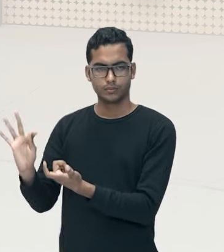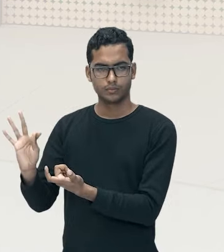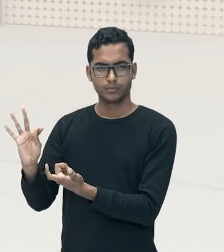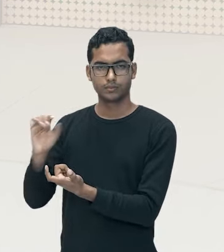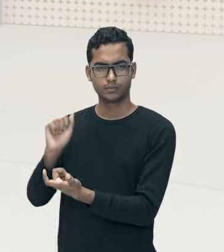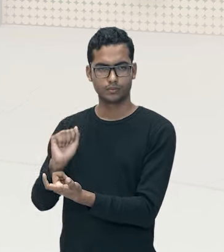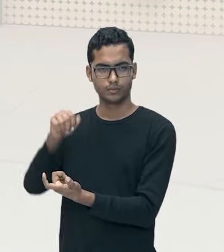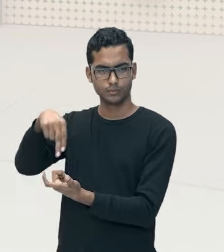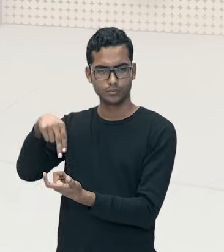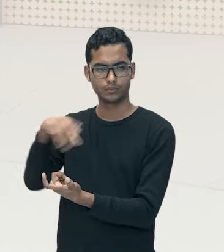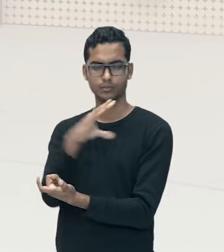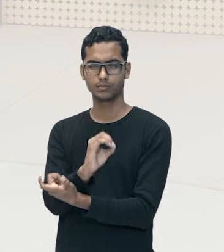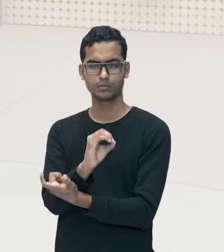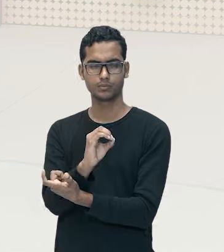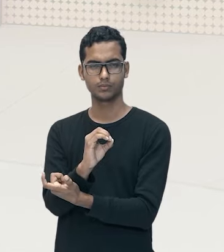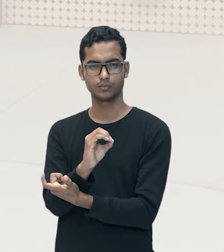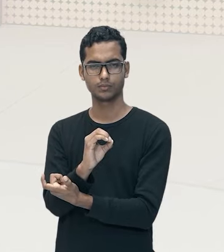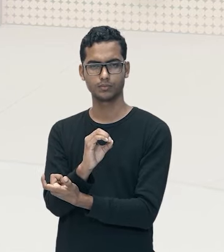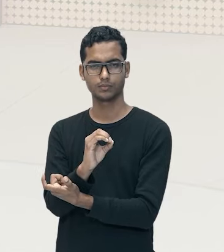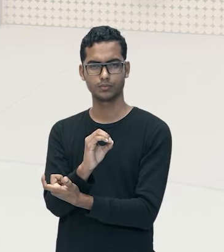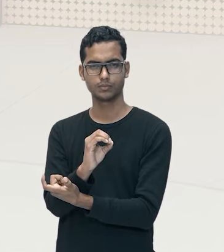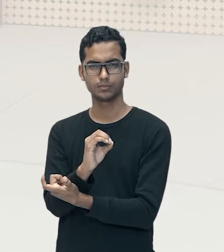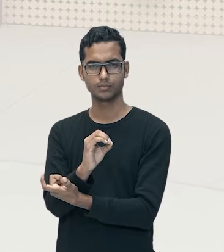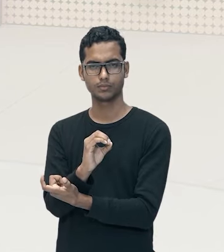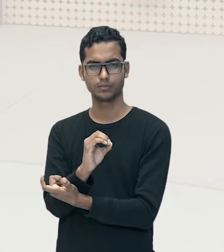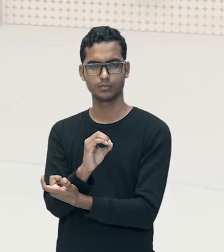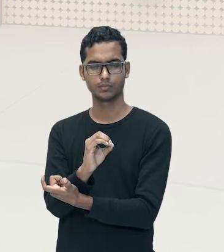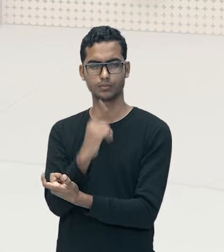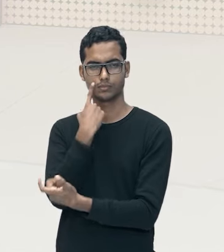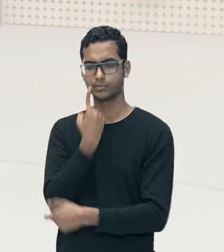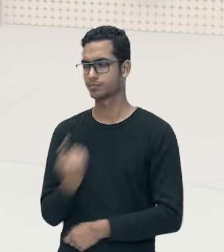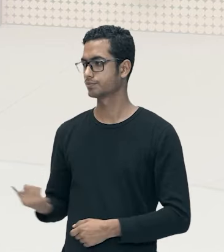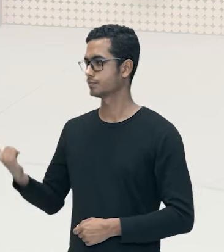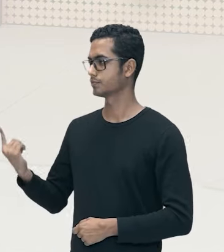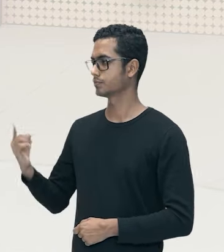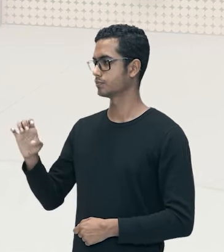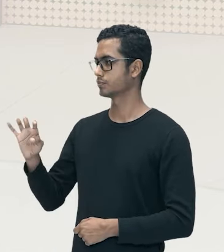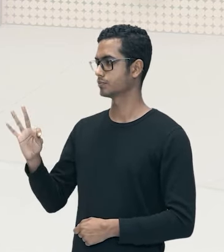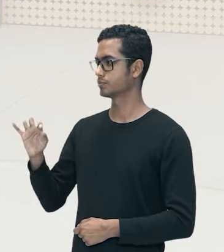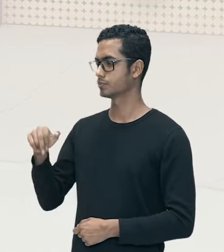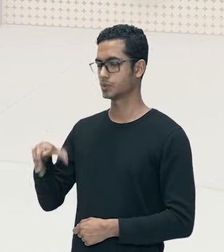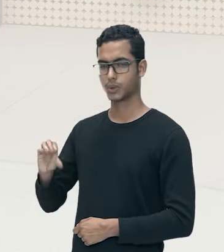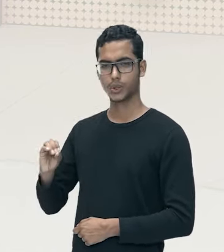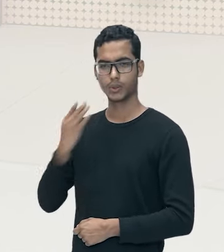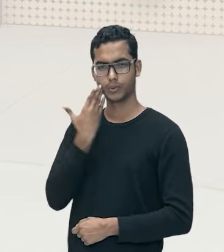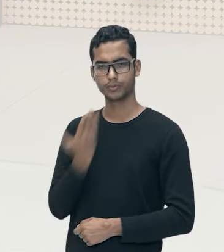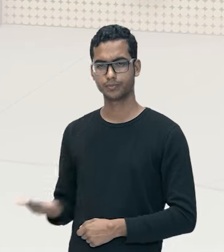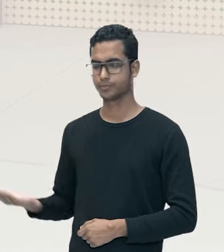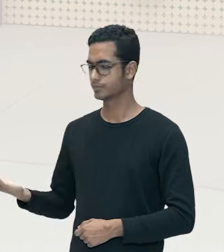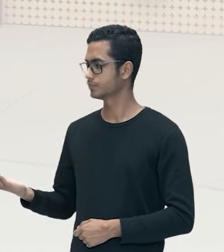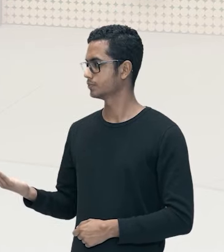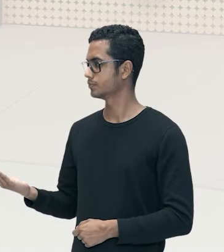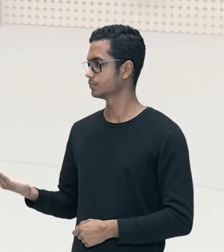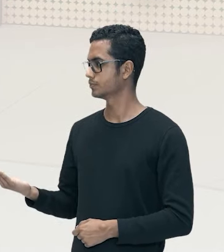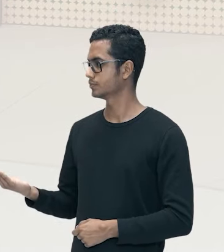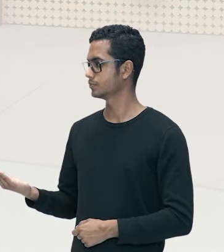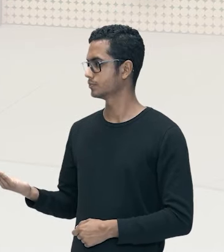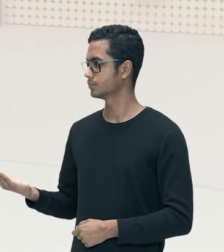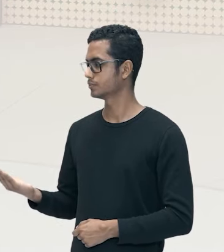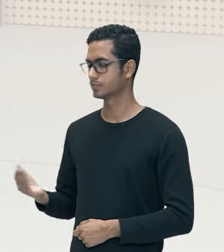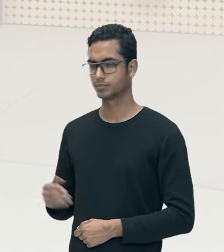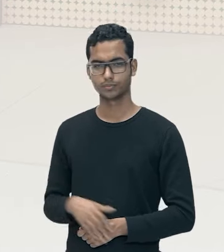infixo e o do sufixo o nome desse composto é etano etano